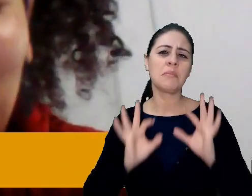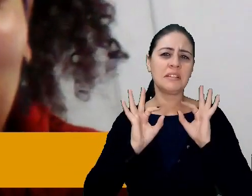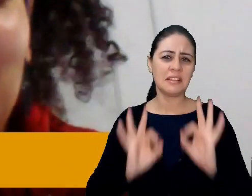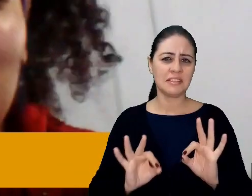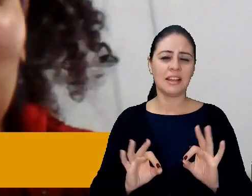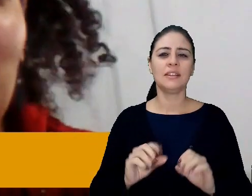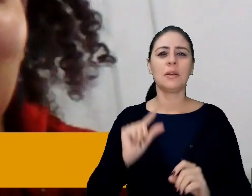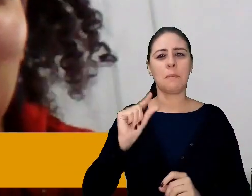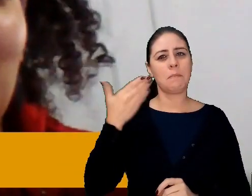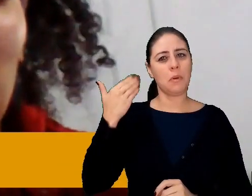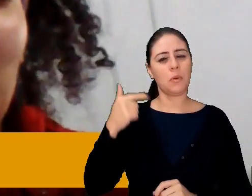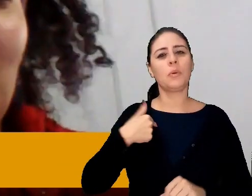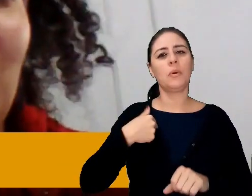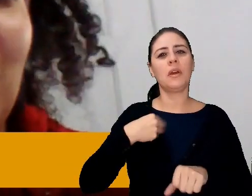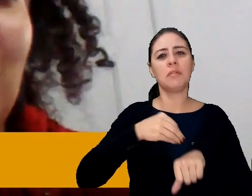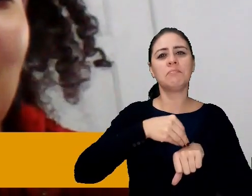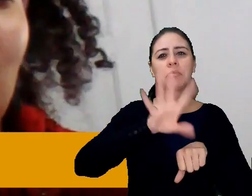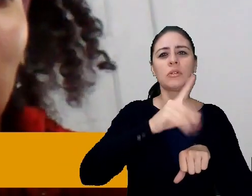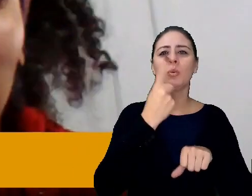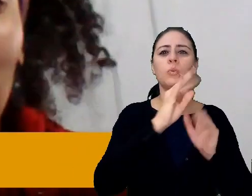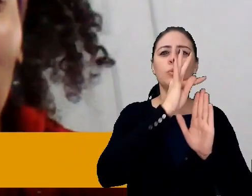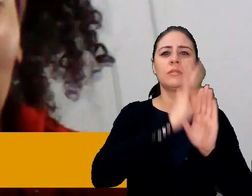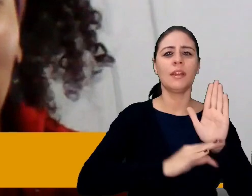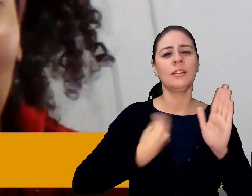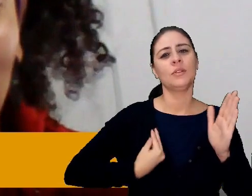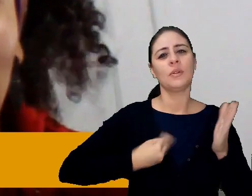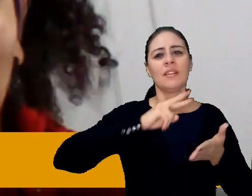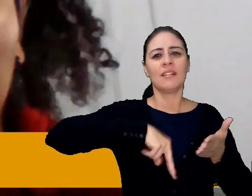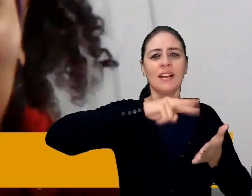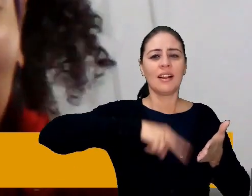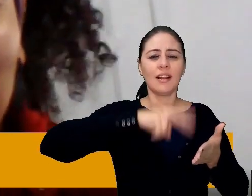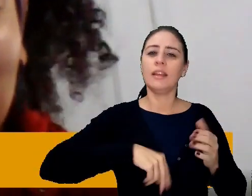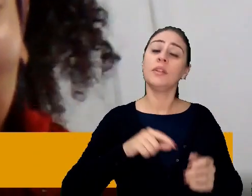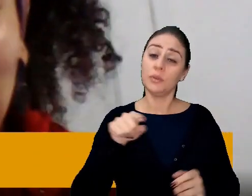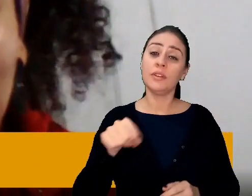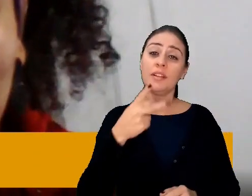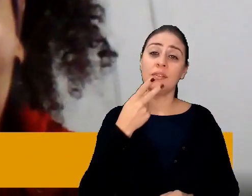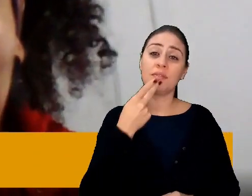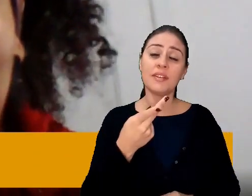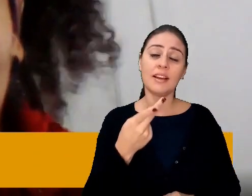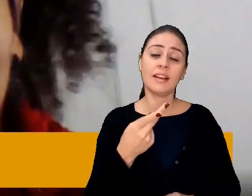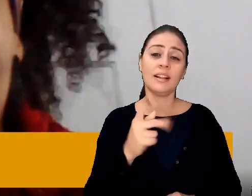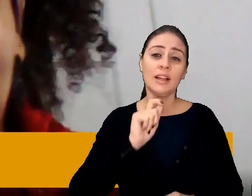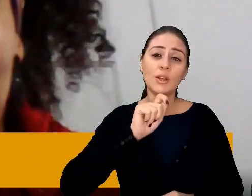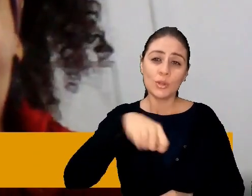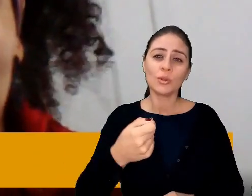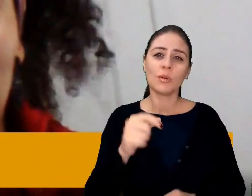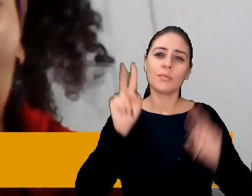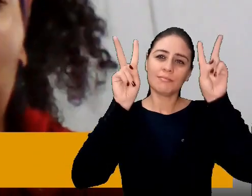dessa forma, mas esses tempos atrás eu até compartilhei com a Cleci um texto que eu estava lendo. E ele traz exatamente isso que